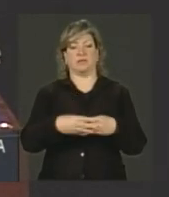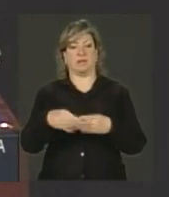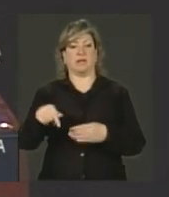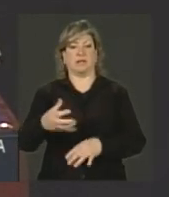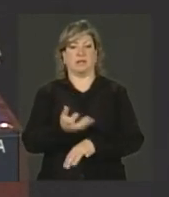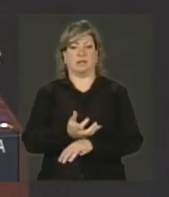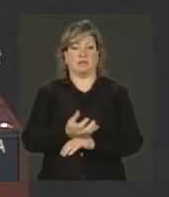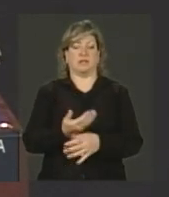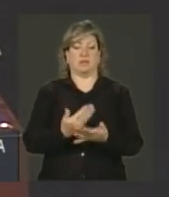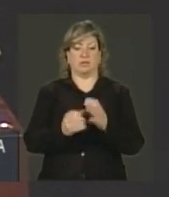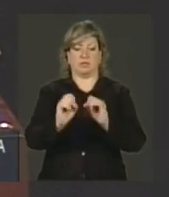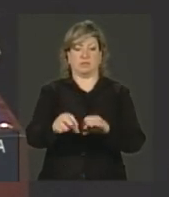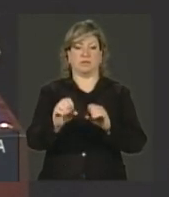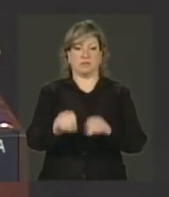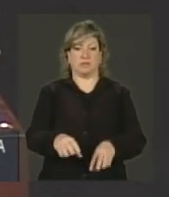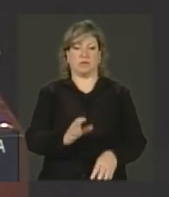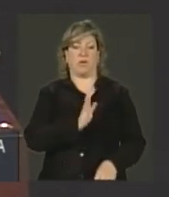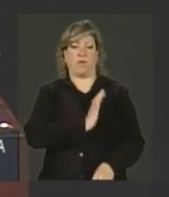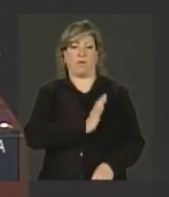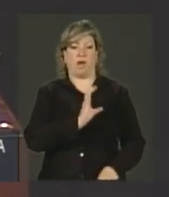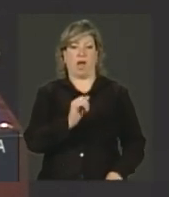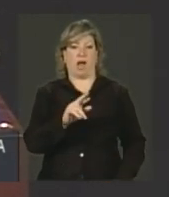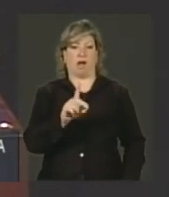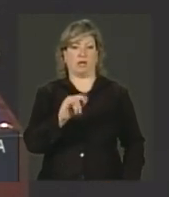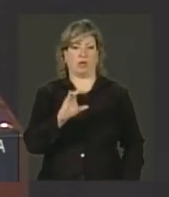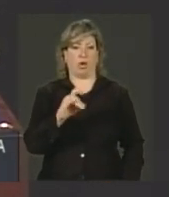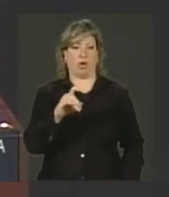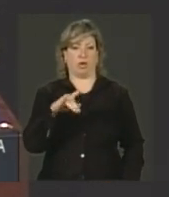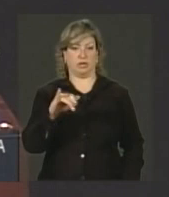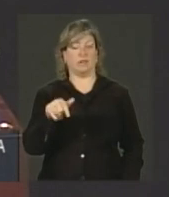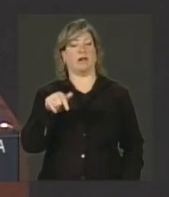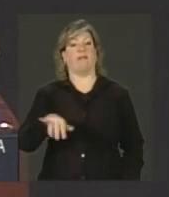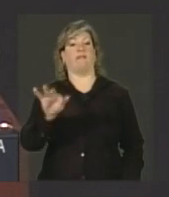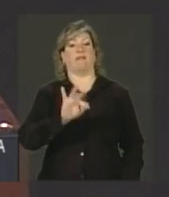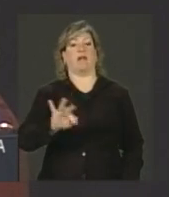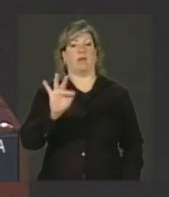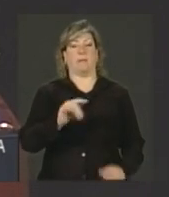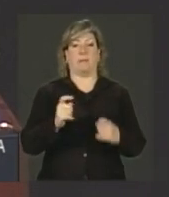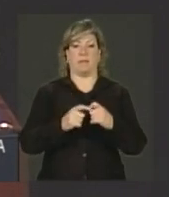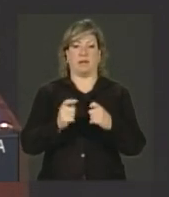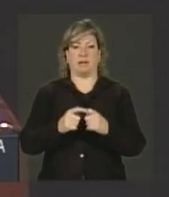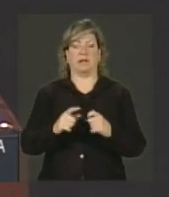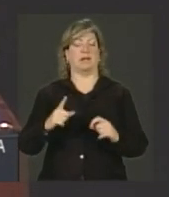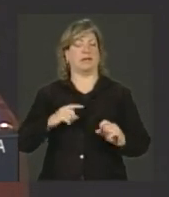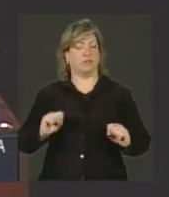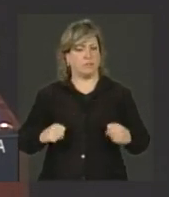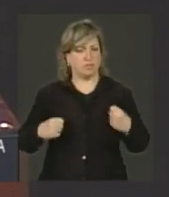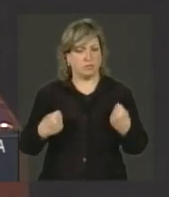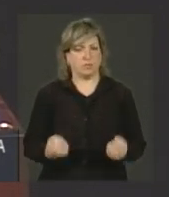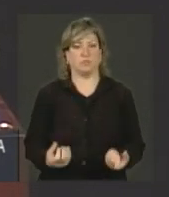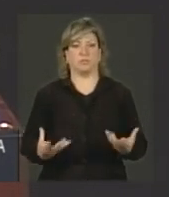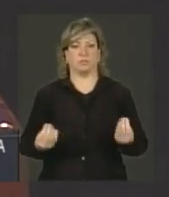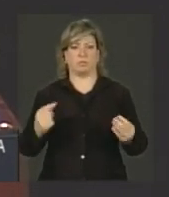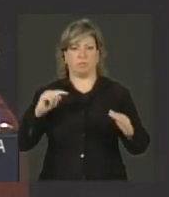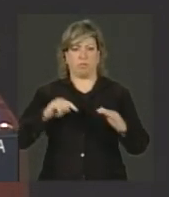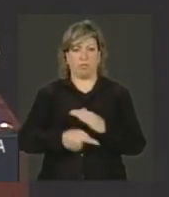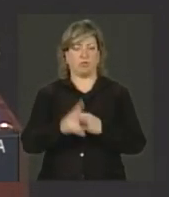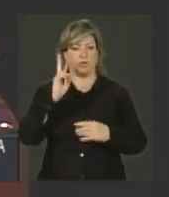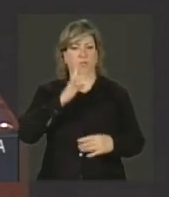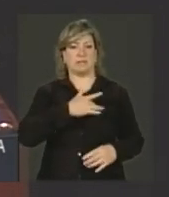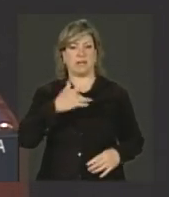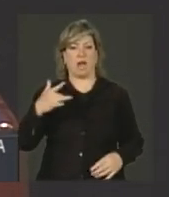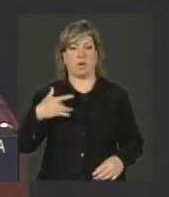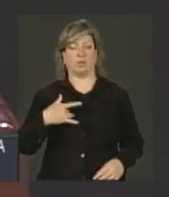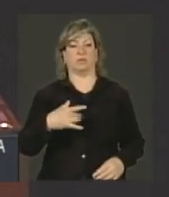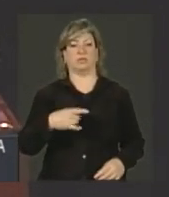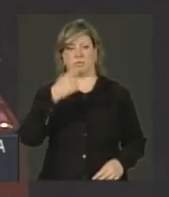de cardiologia. A Faculdade de Medicina tem se dedicado intensamente à saúde pública, através de suas